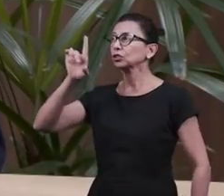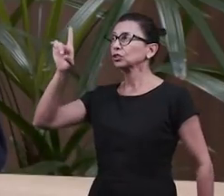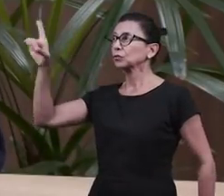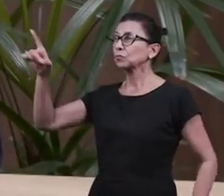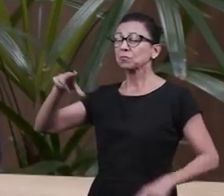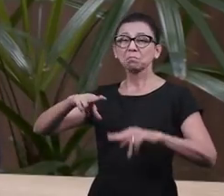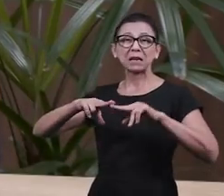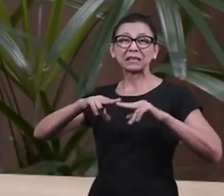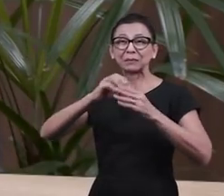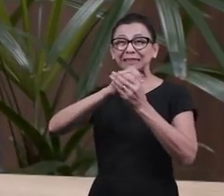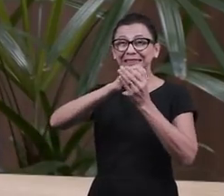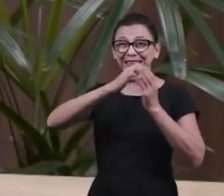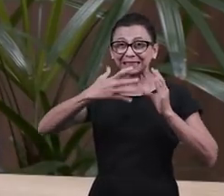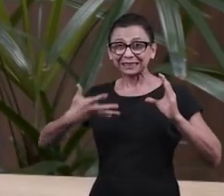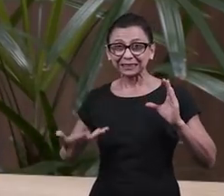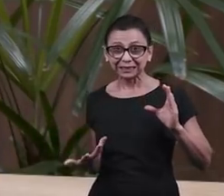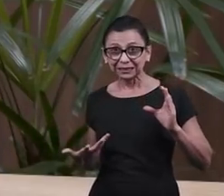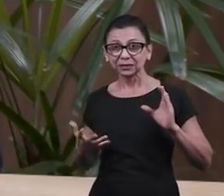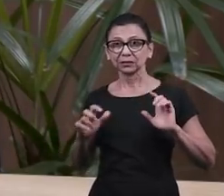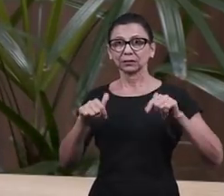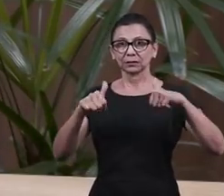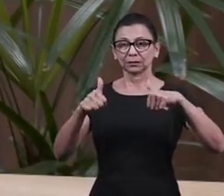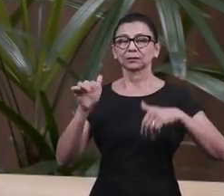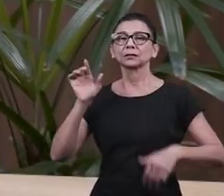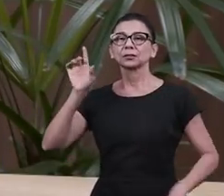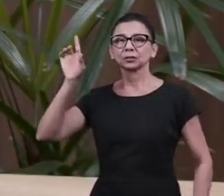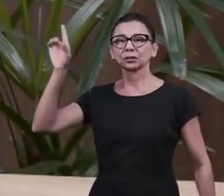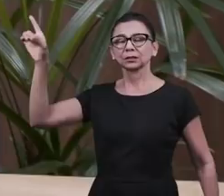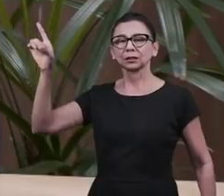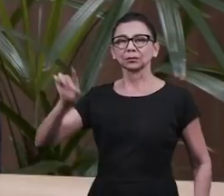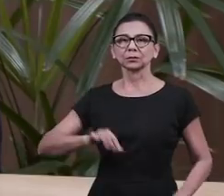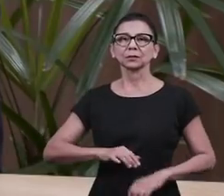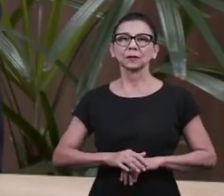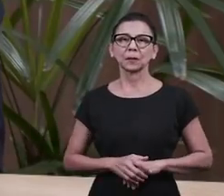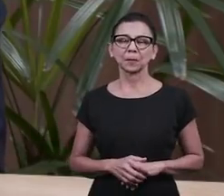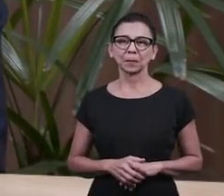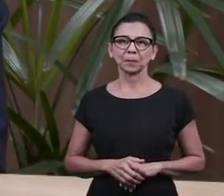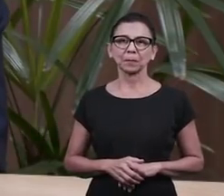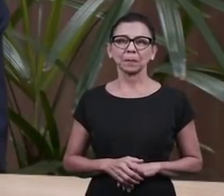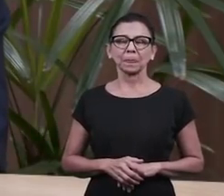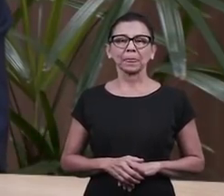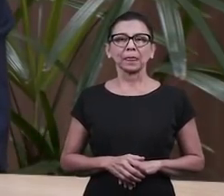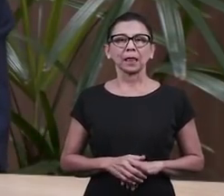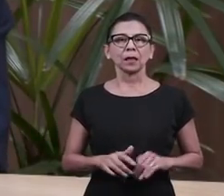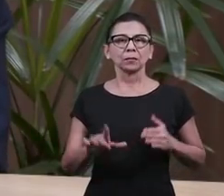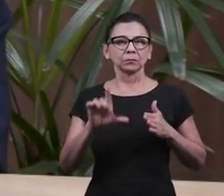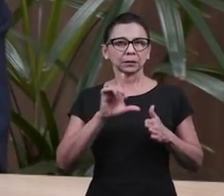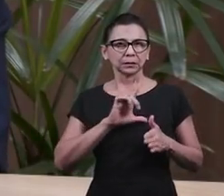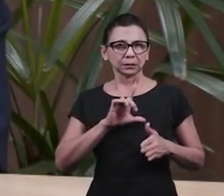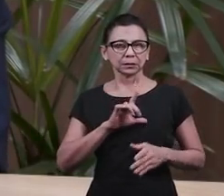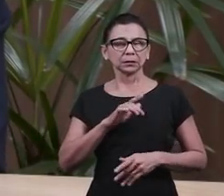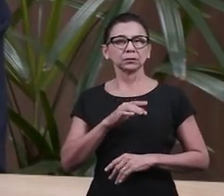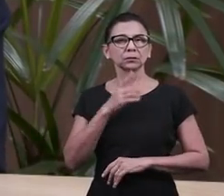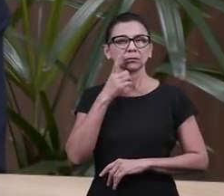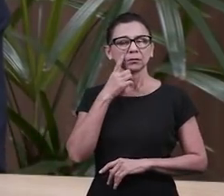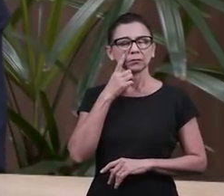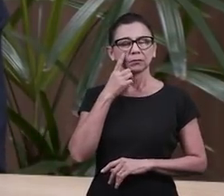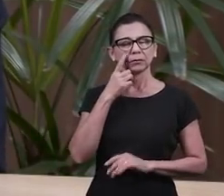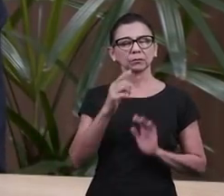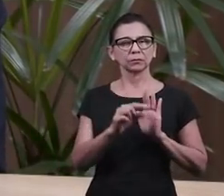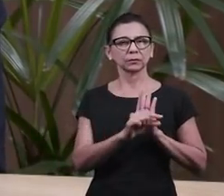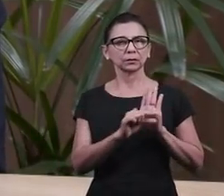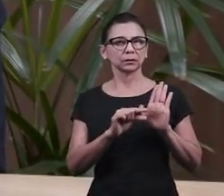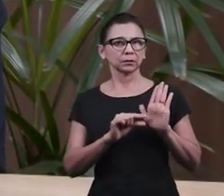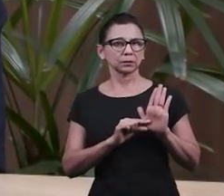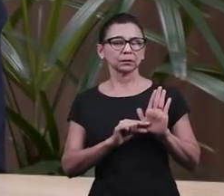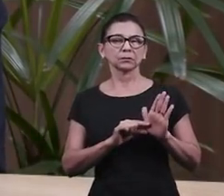uma característica da ação de Deus. Mas antes, até de entrarmos nisso, olhar um pouco mais para o versículo para